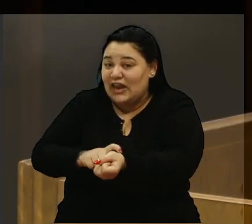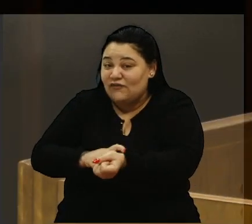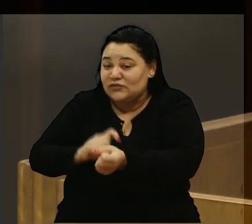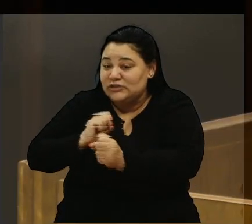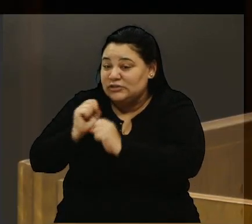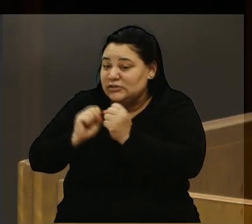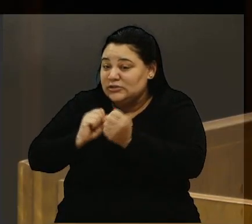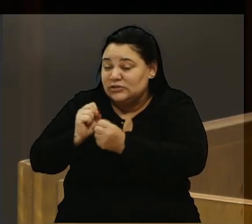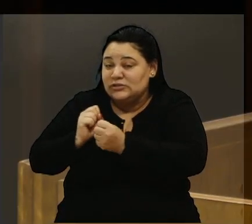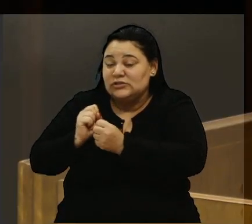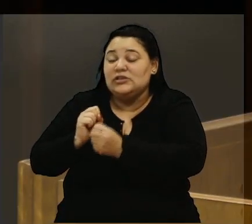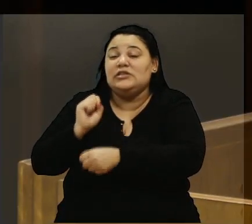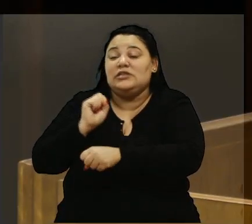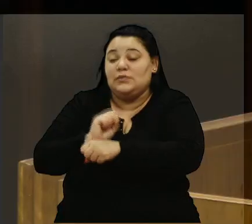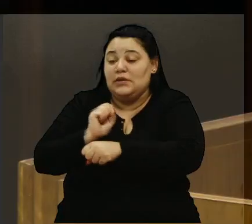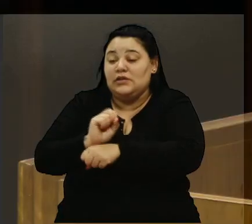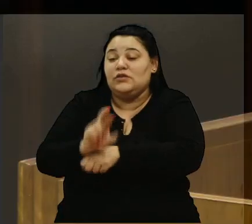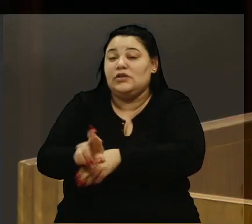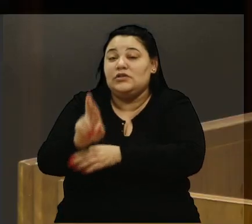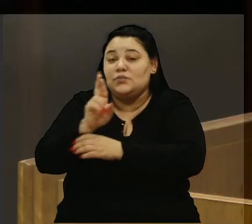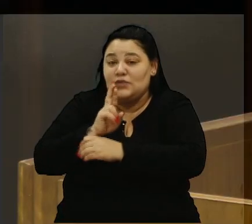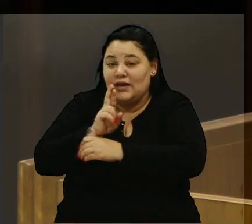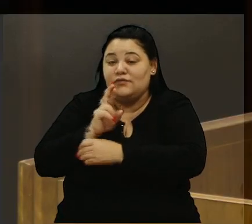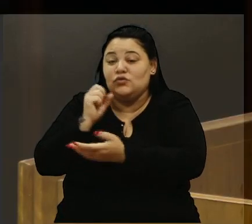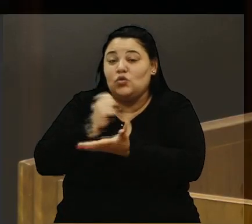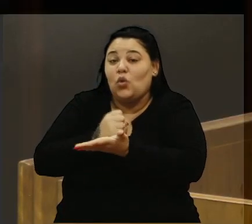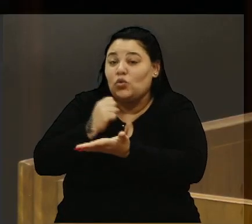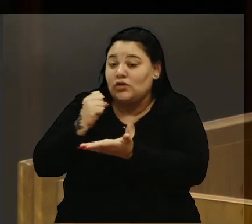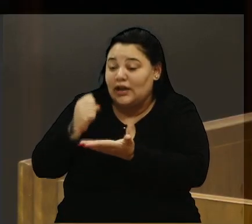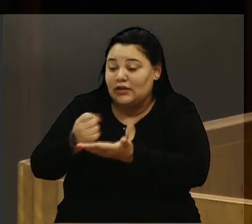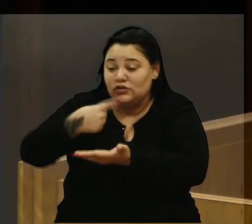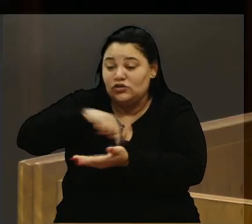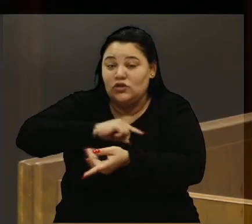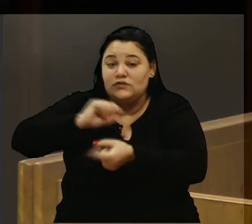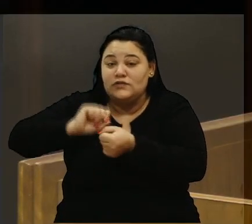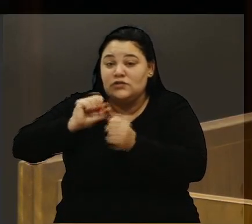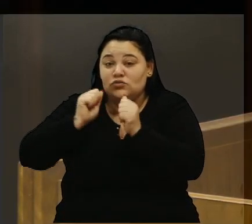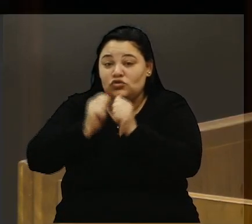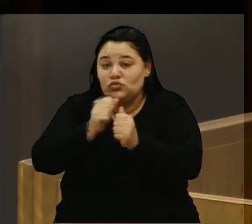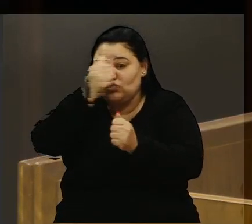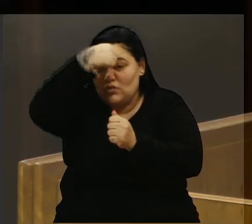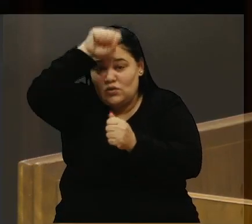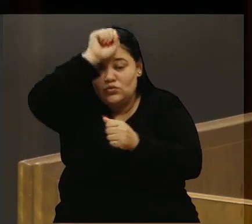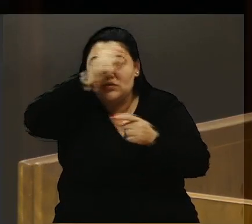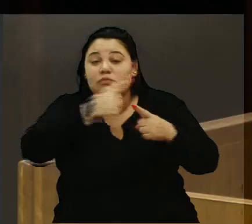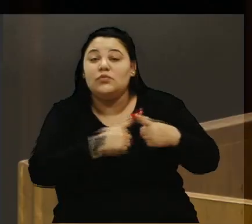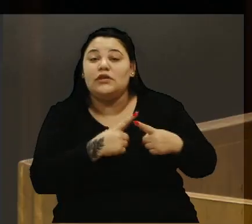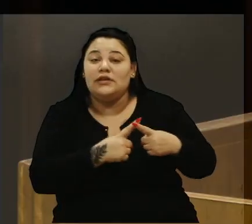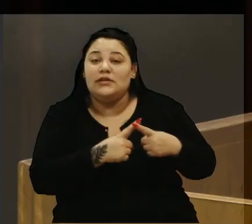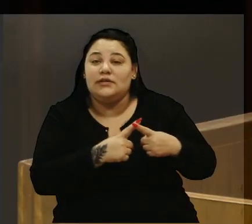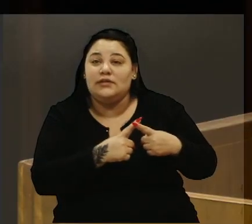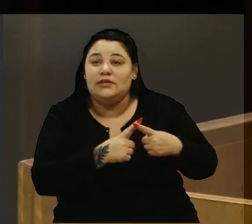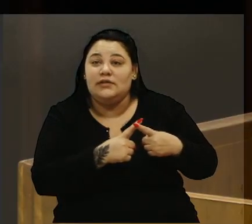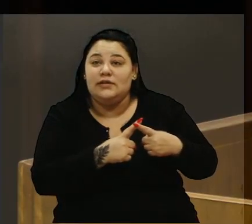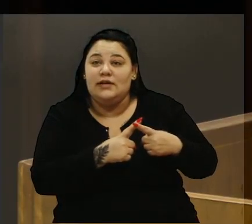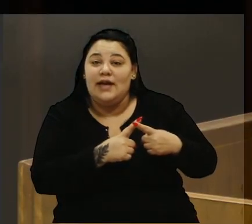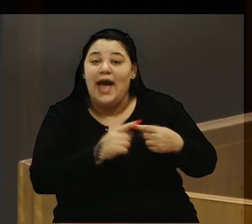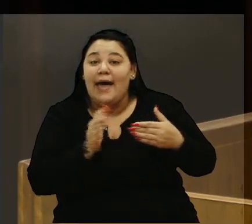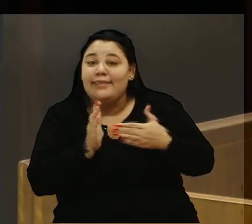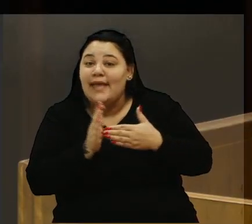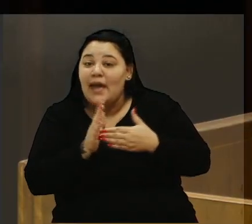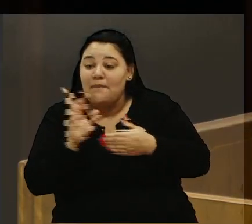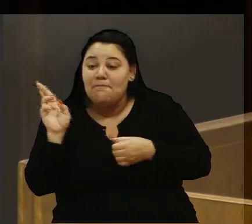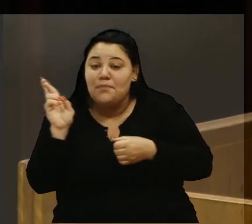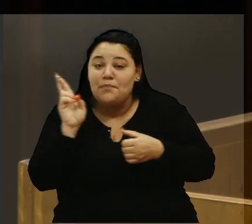o resultado da análise do contrato que fizemos com a UCS, porque até procuradores